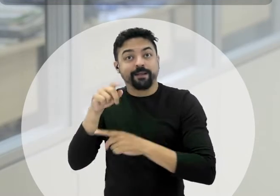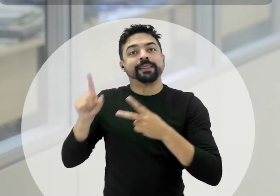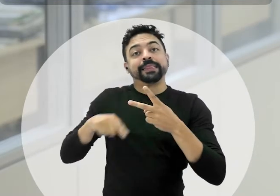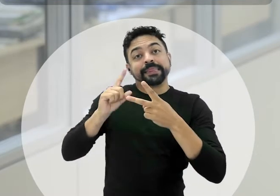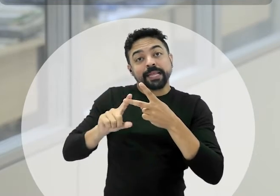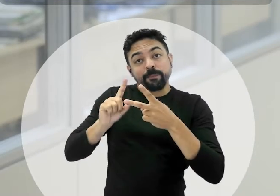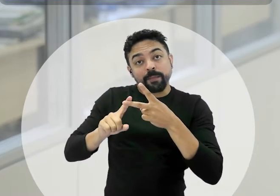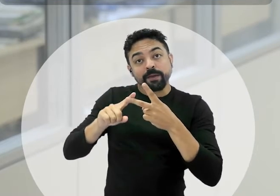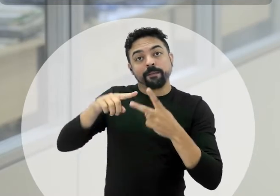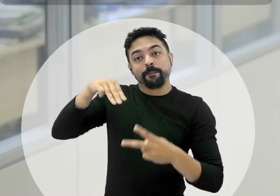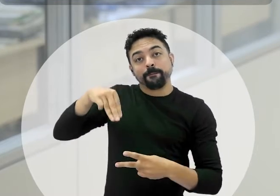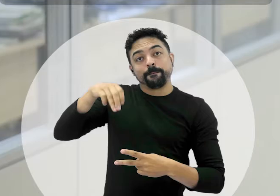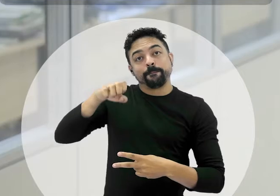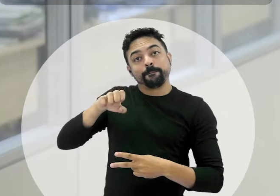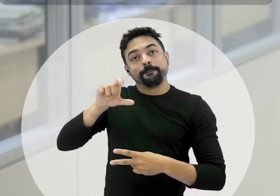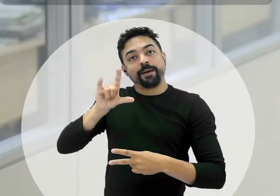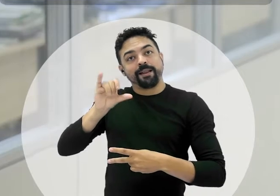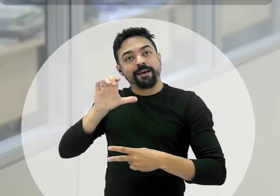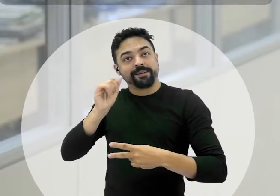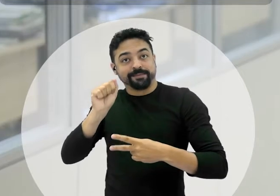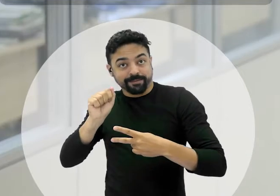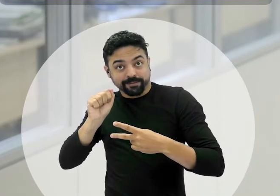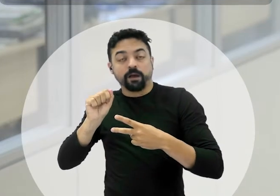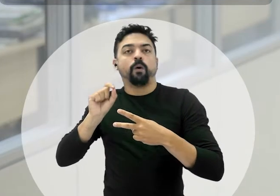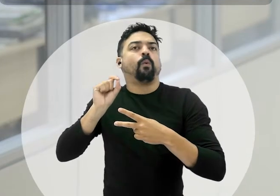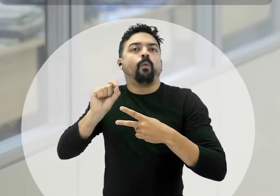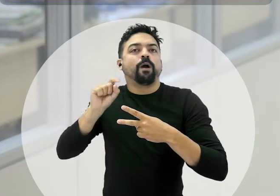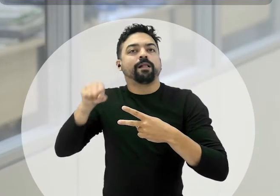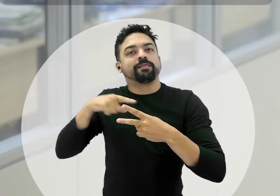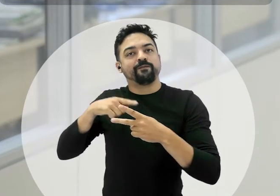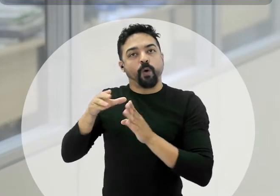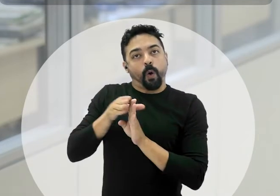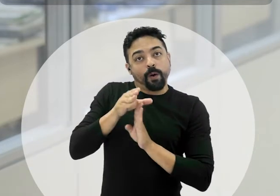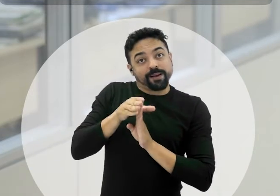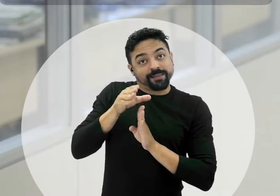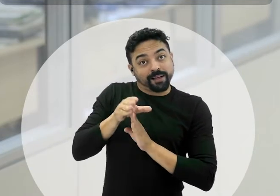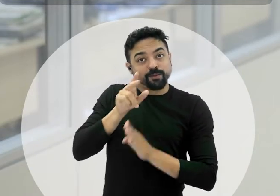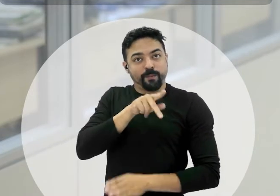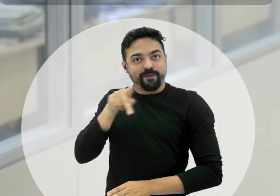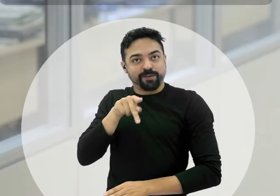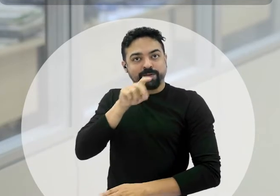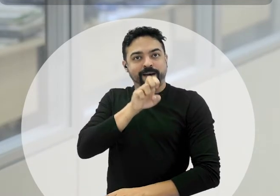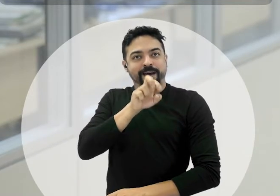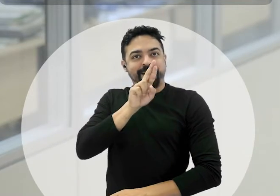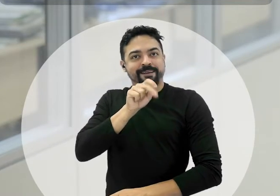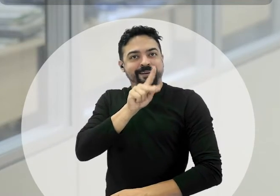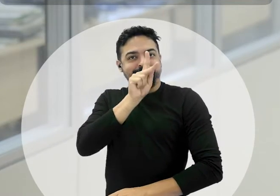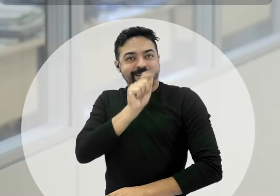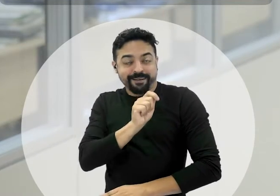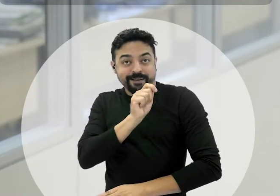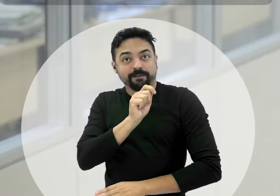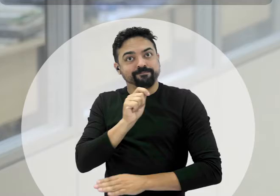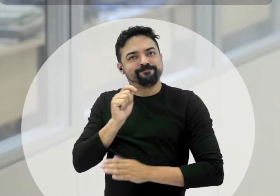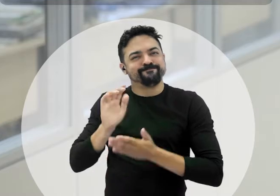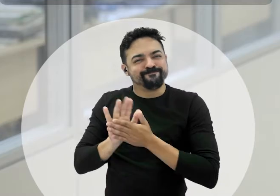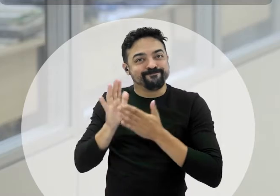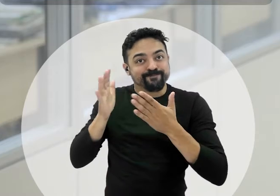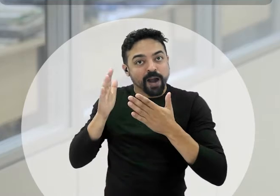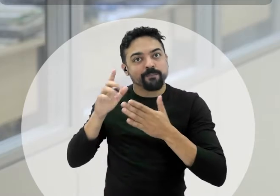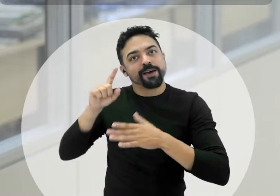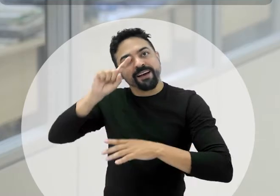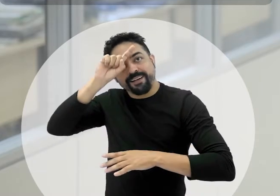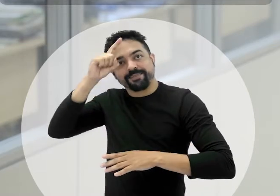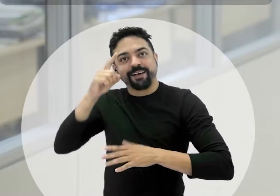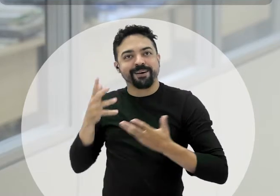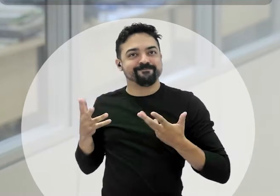França, e também a Melissa de Souza Felipe, tendo como orientadora a professora Érica Galindo. Parabéns pela iniciativa, pessoal!